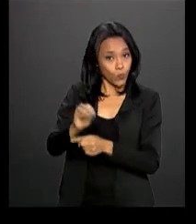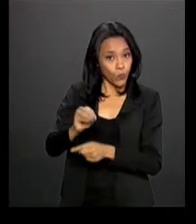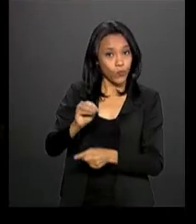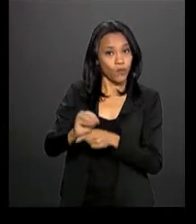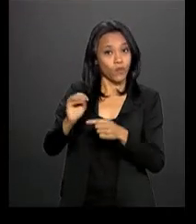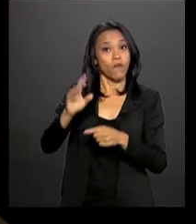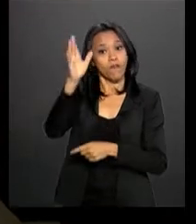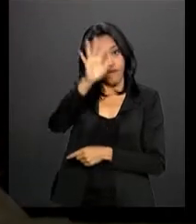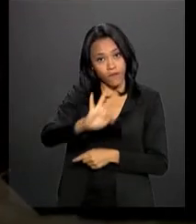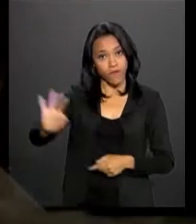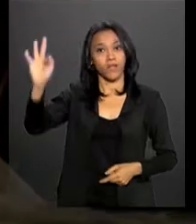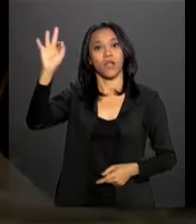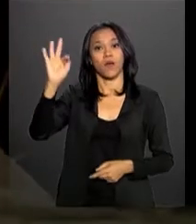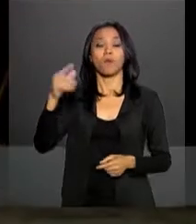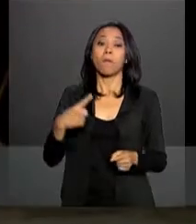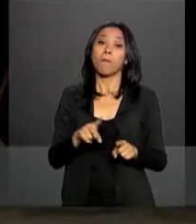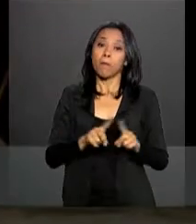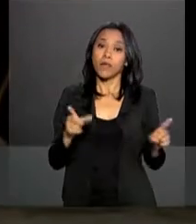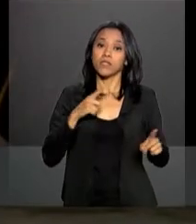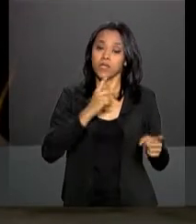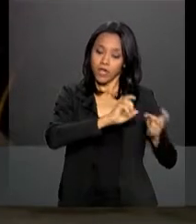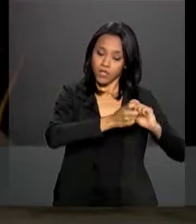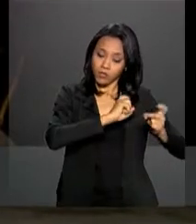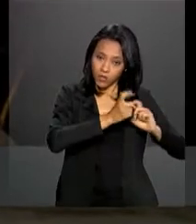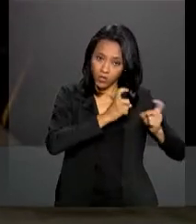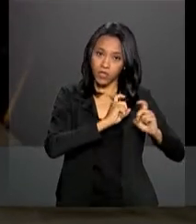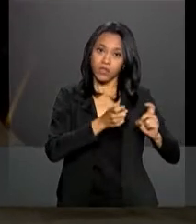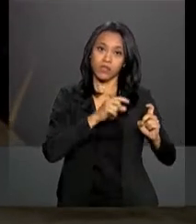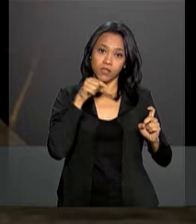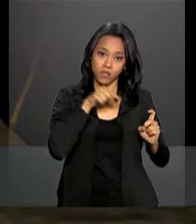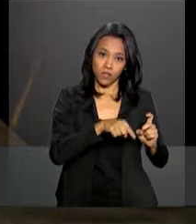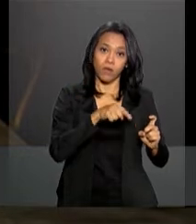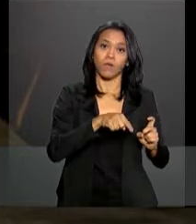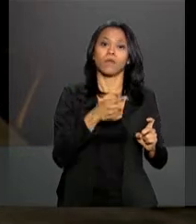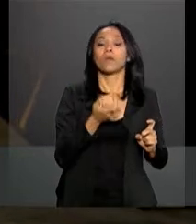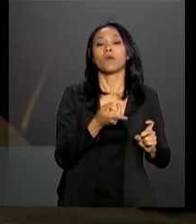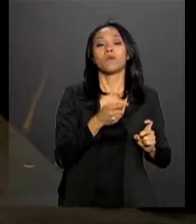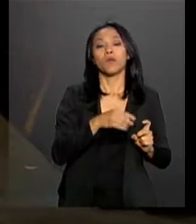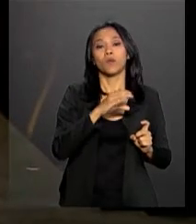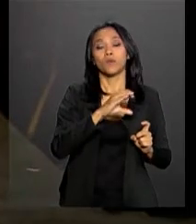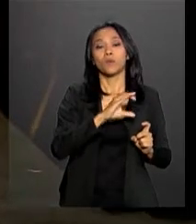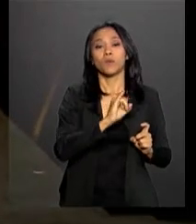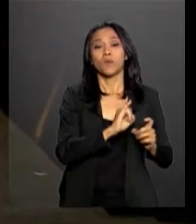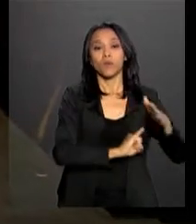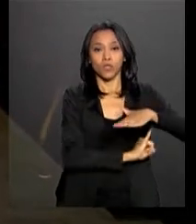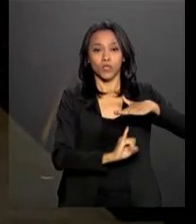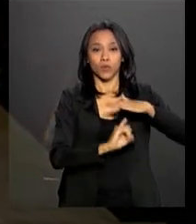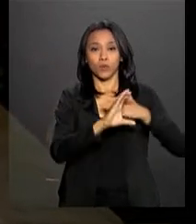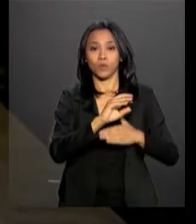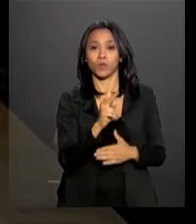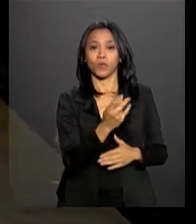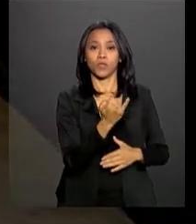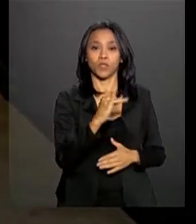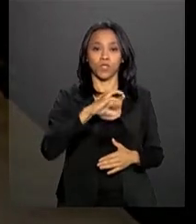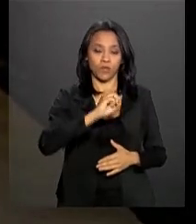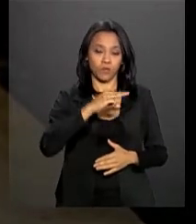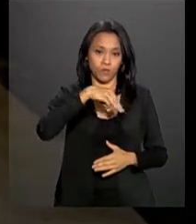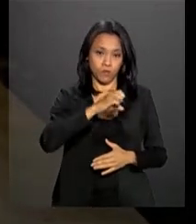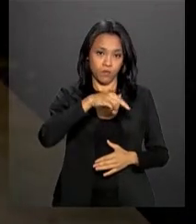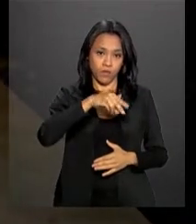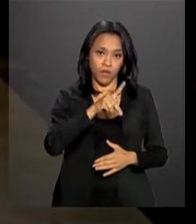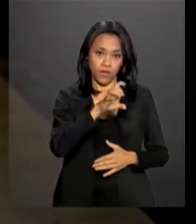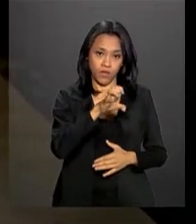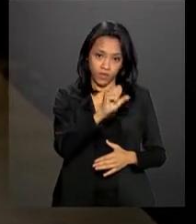administrada pelo instituto chico mendes de conservação da biodiversidade e recentemente o governo federal fez um